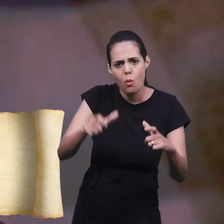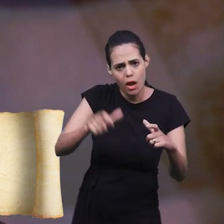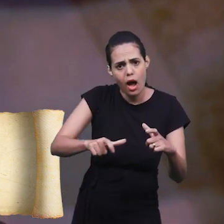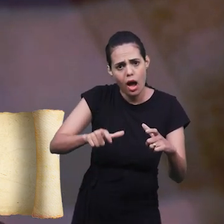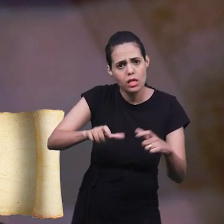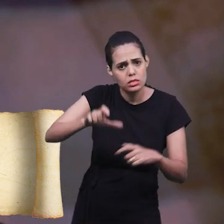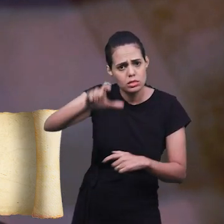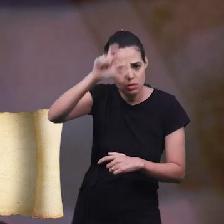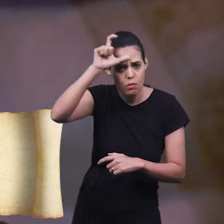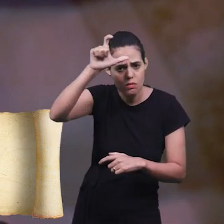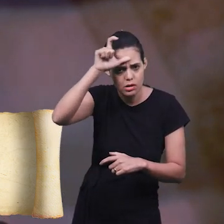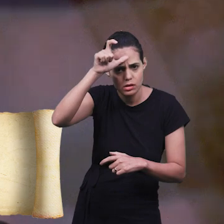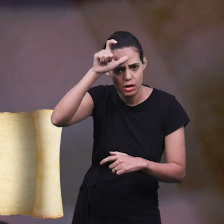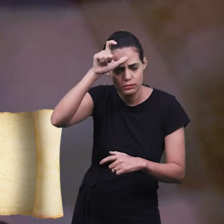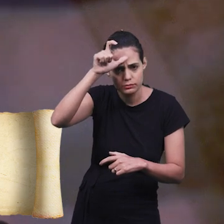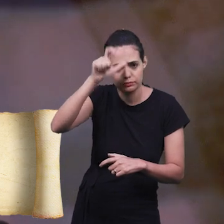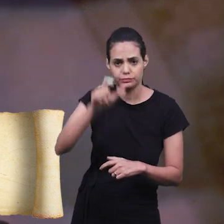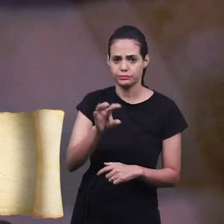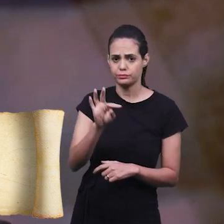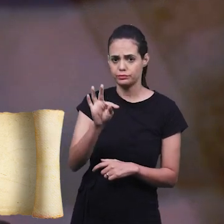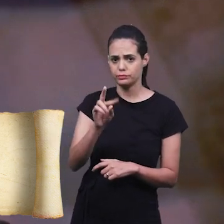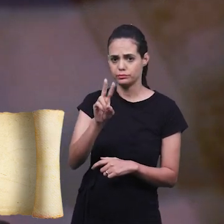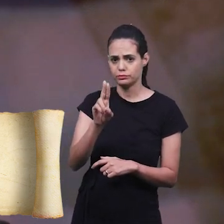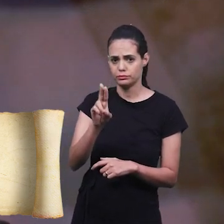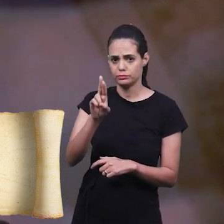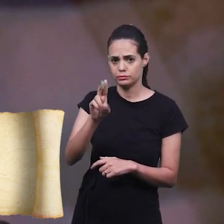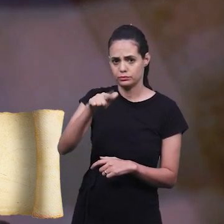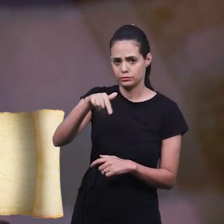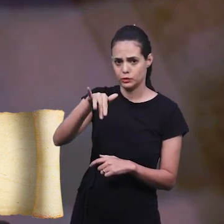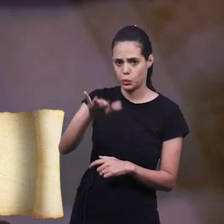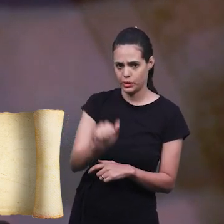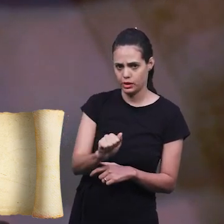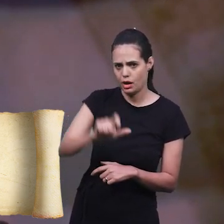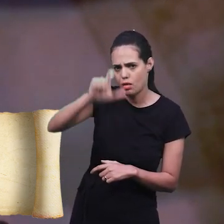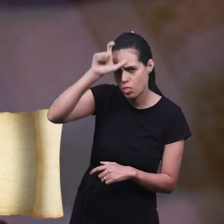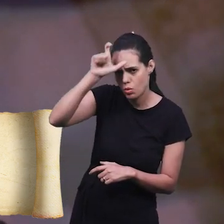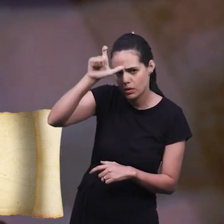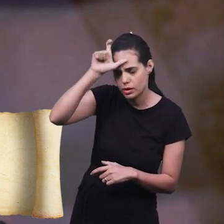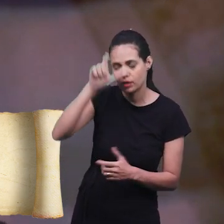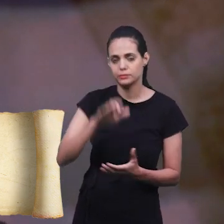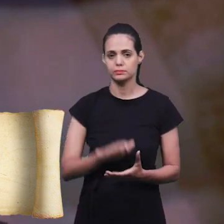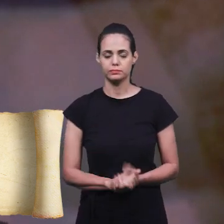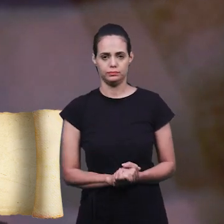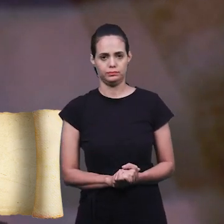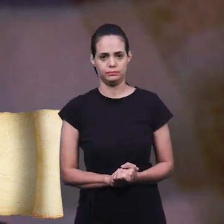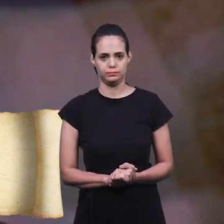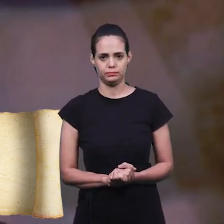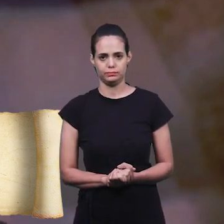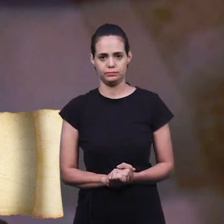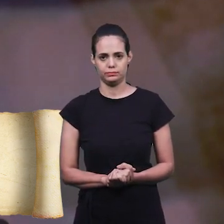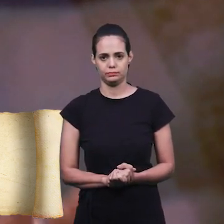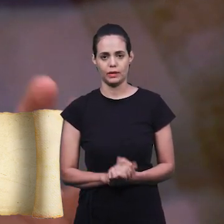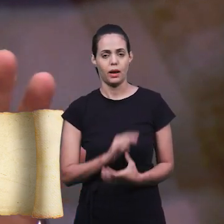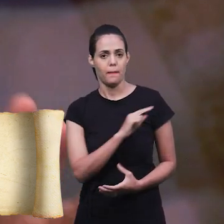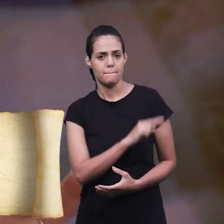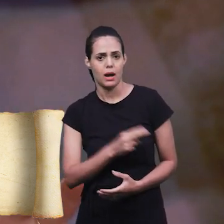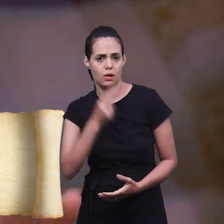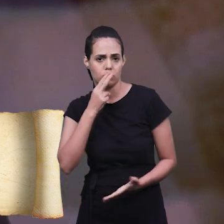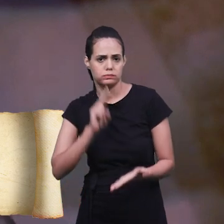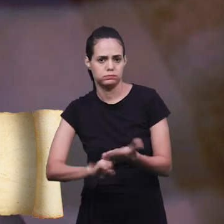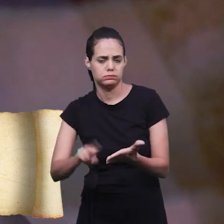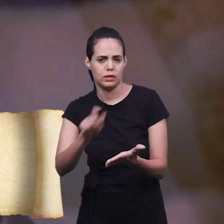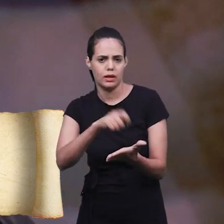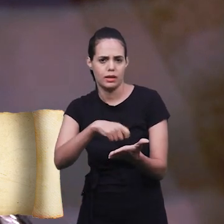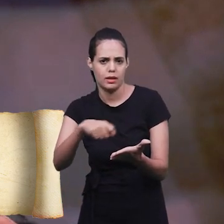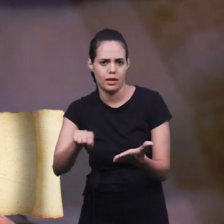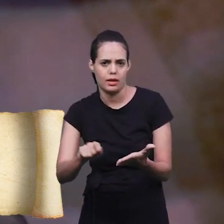escreveu uma carta aos Gálatas. O professor Vinícius, daqui a pouco, vai falar como